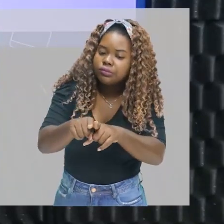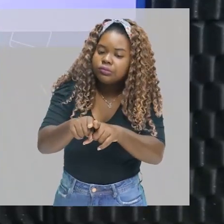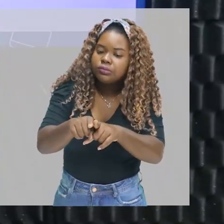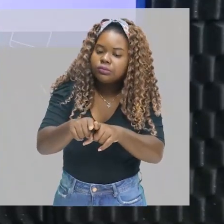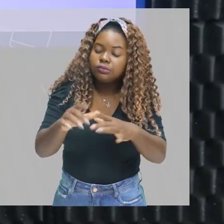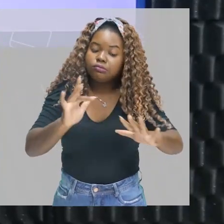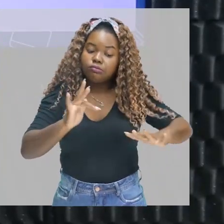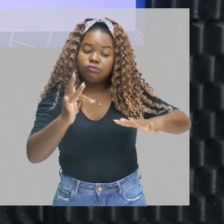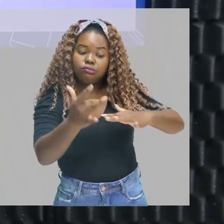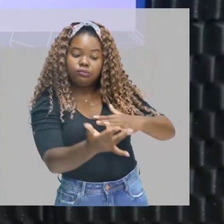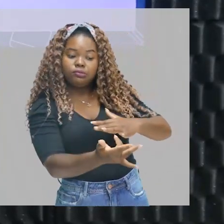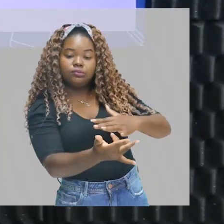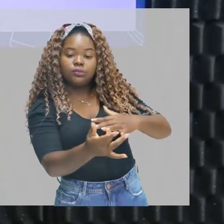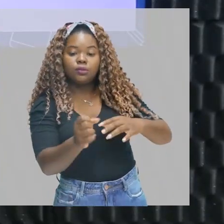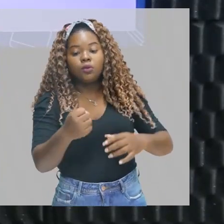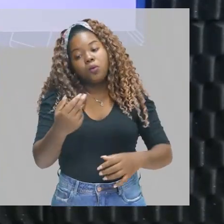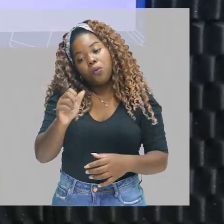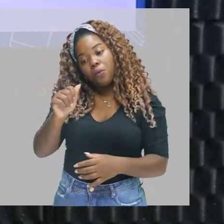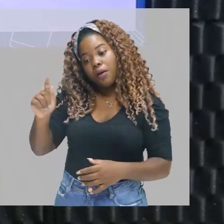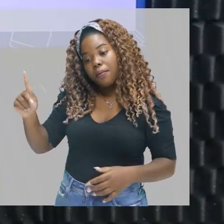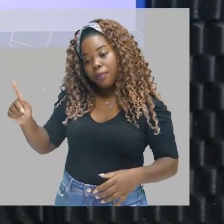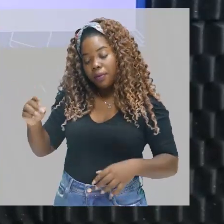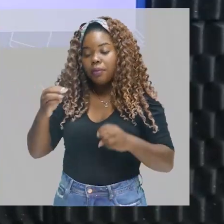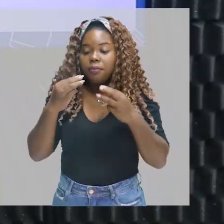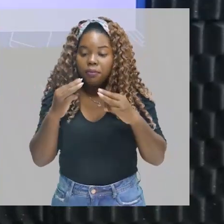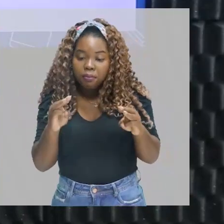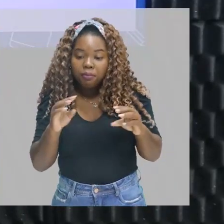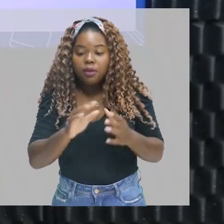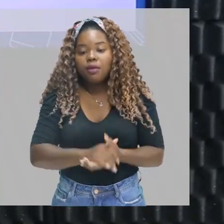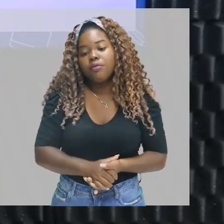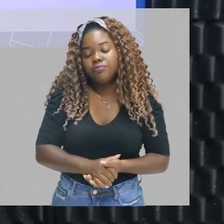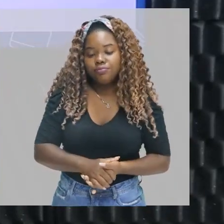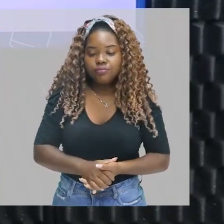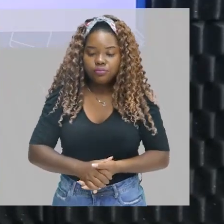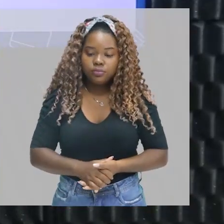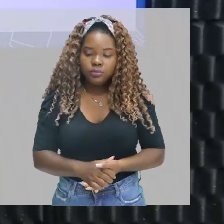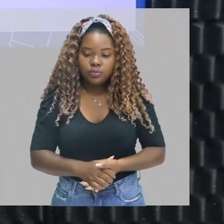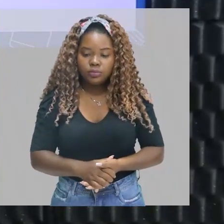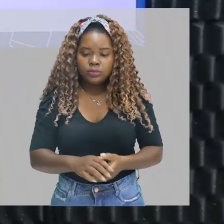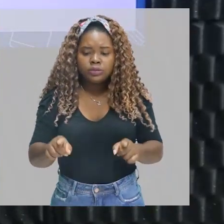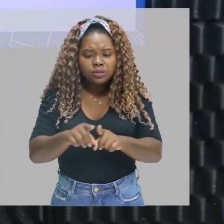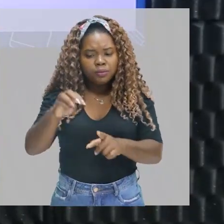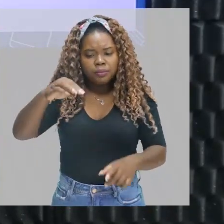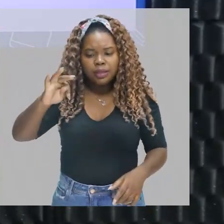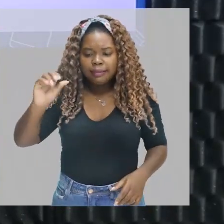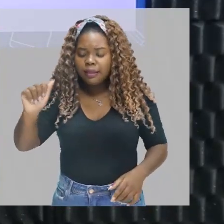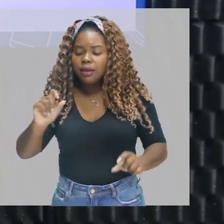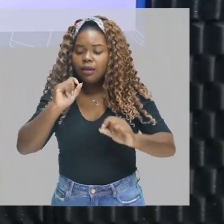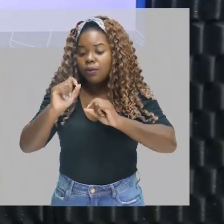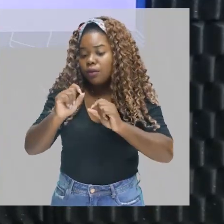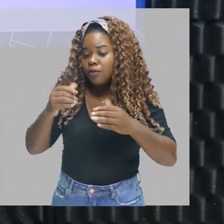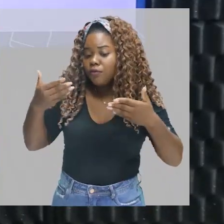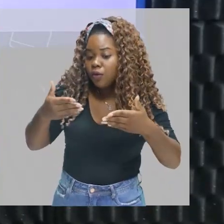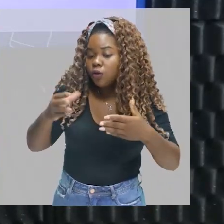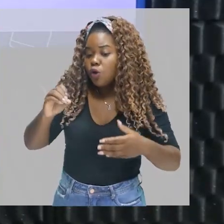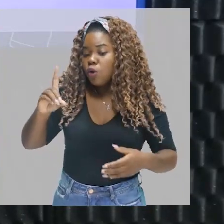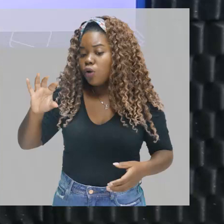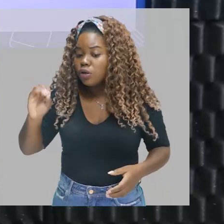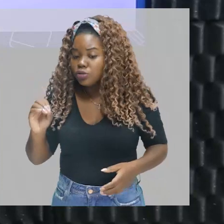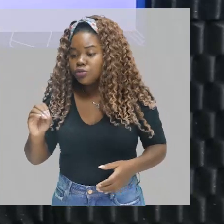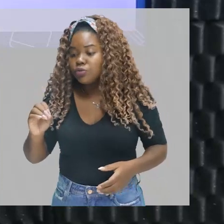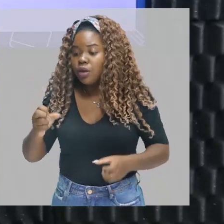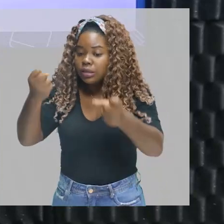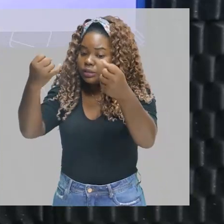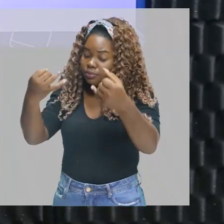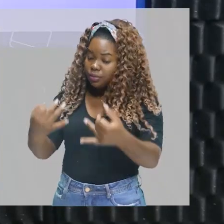são as redes sociais ou um aplicativo de mensagens. Então, está centrada no canal. A metalinguística está centrada no próprio código.